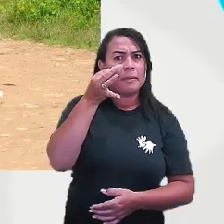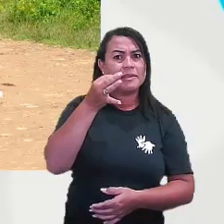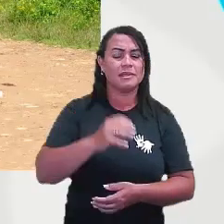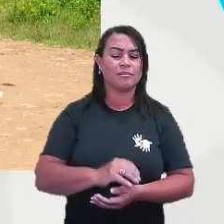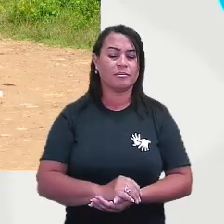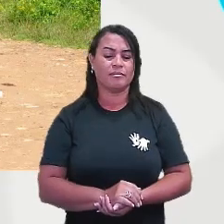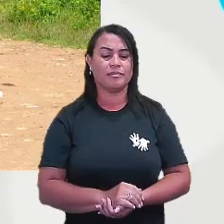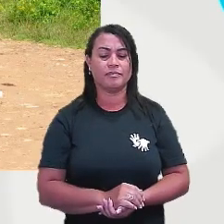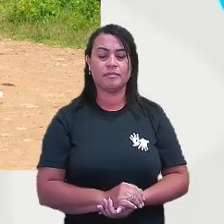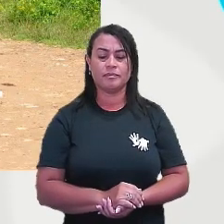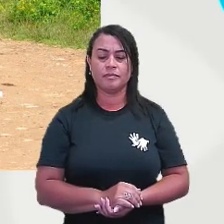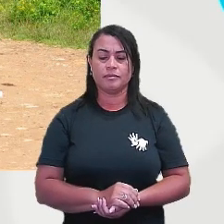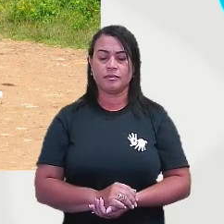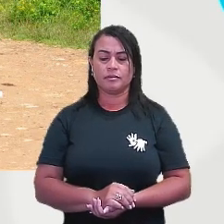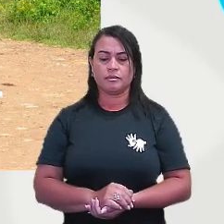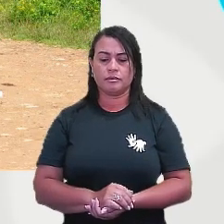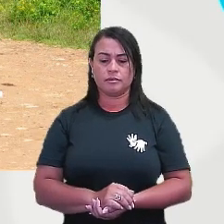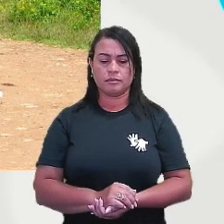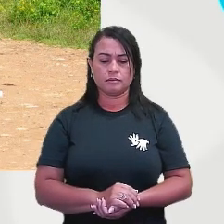imagem.